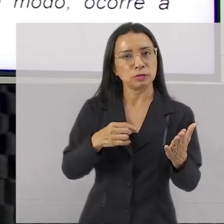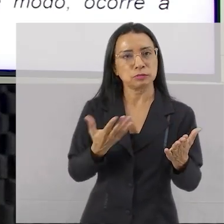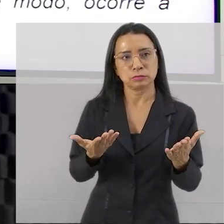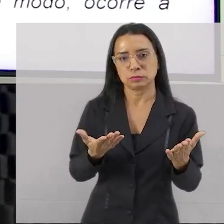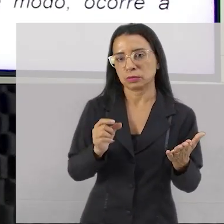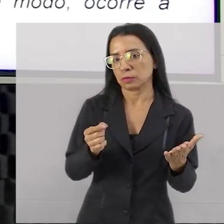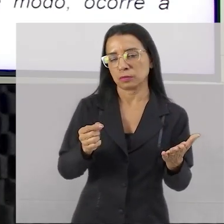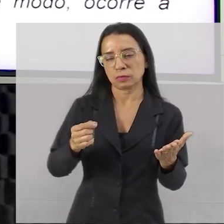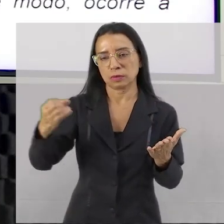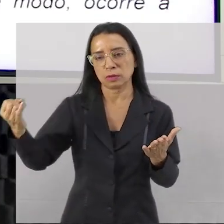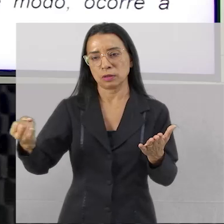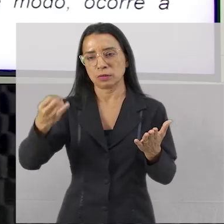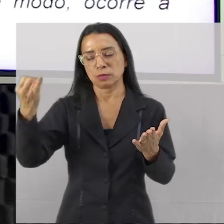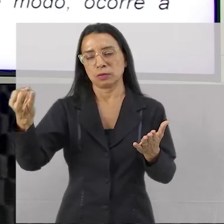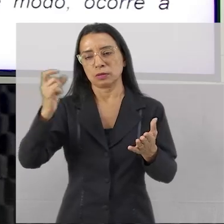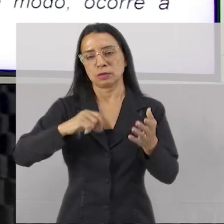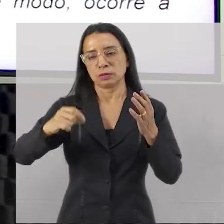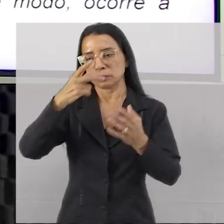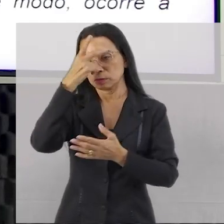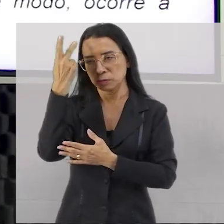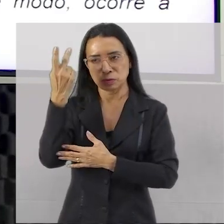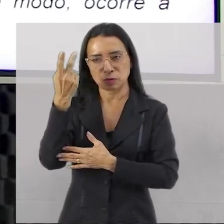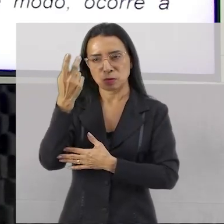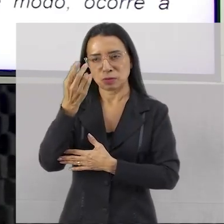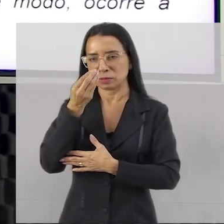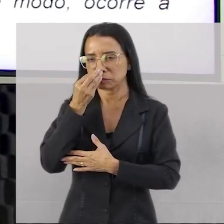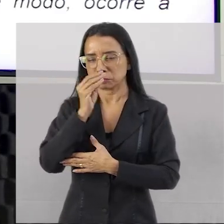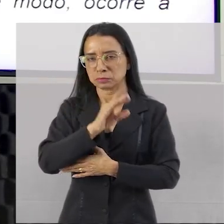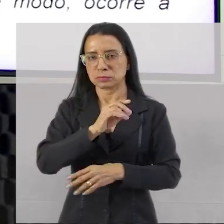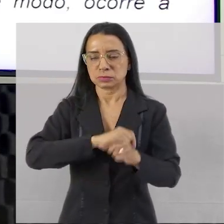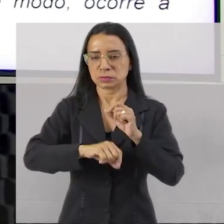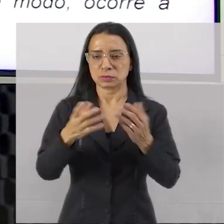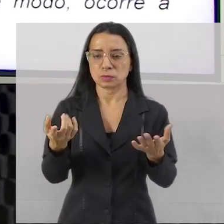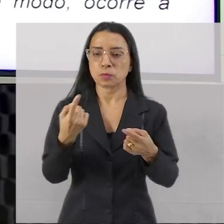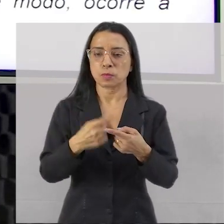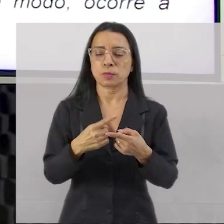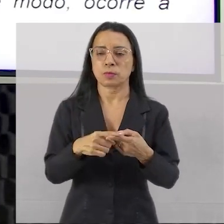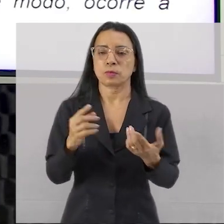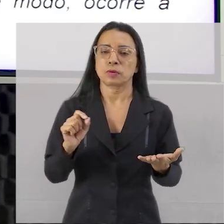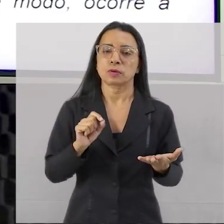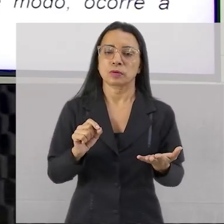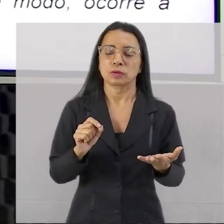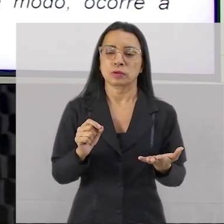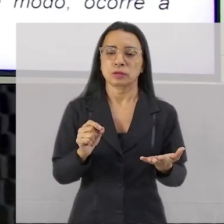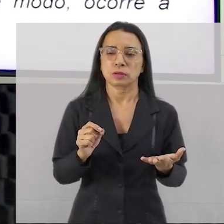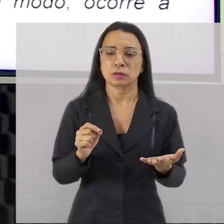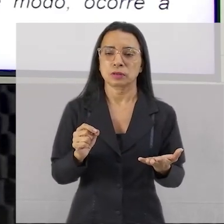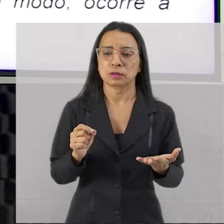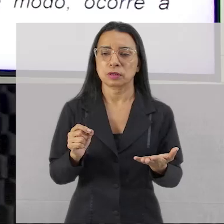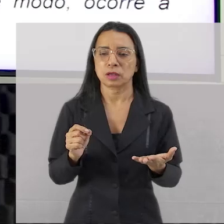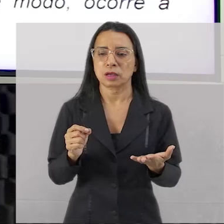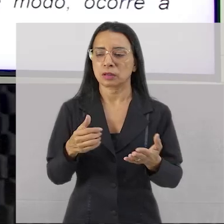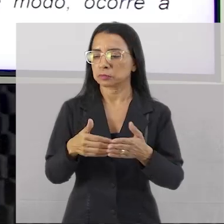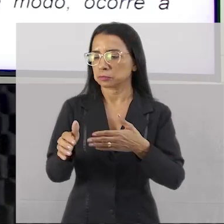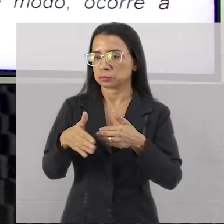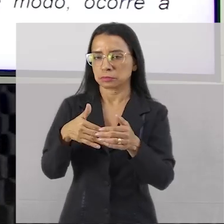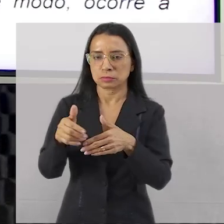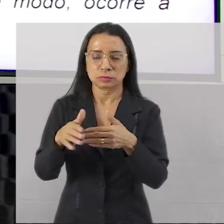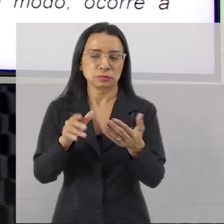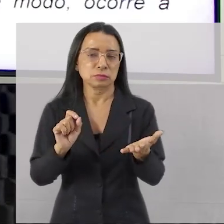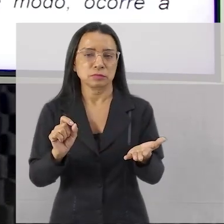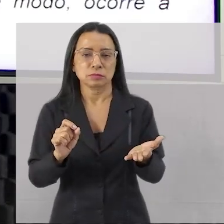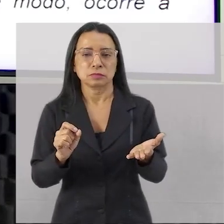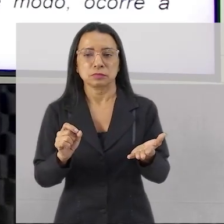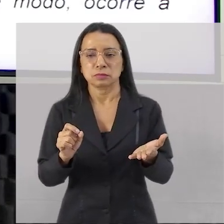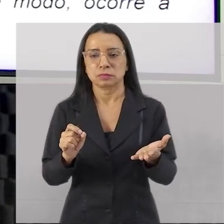priorizado, né? As pessoas não priorizam o hábito de ler devido à banalização, né,